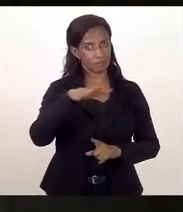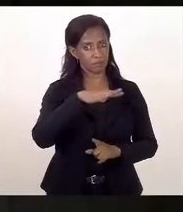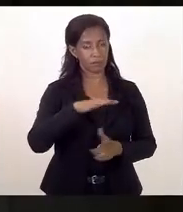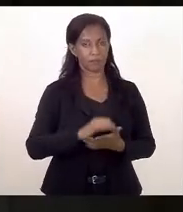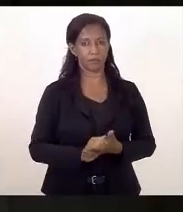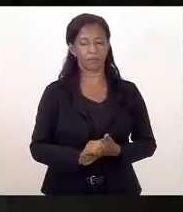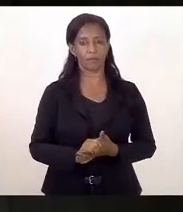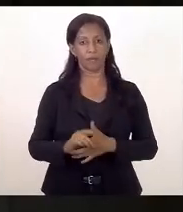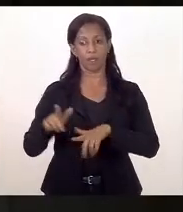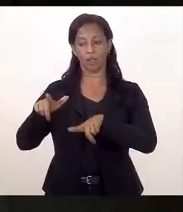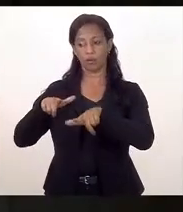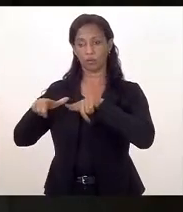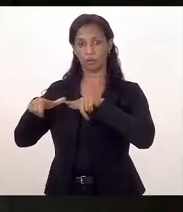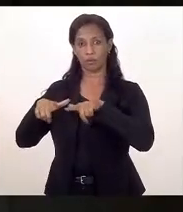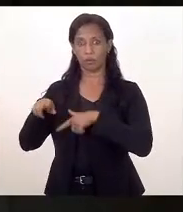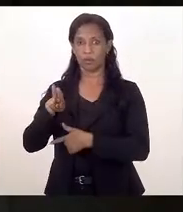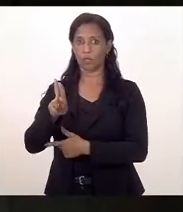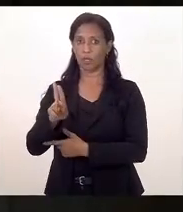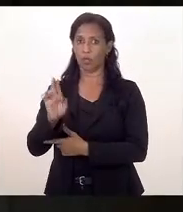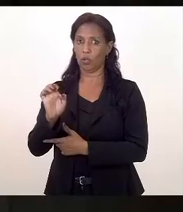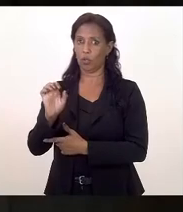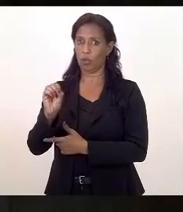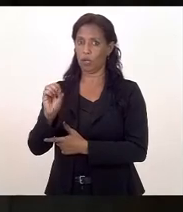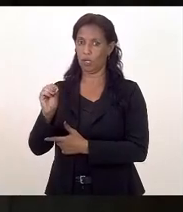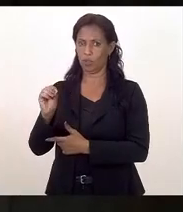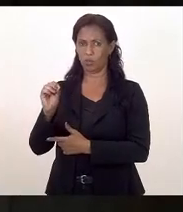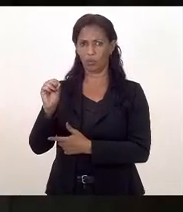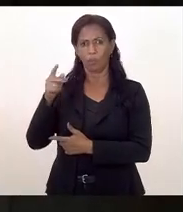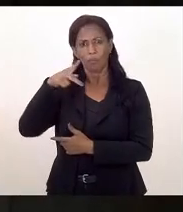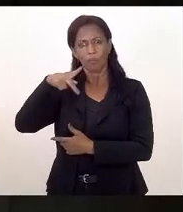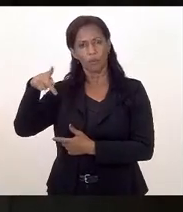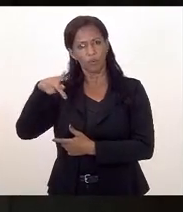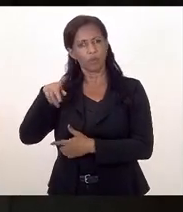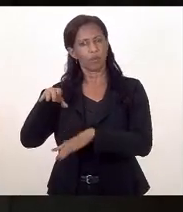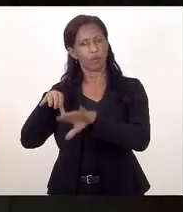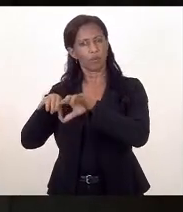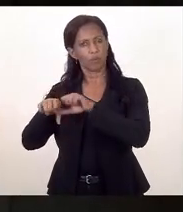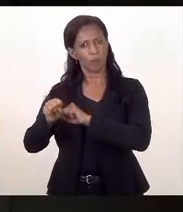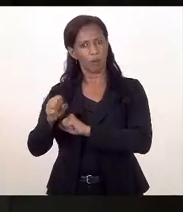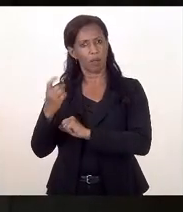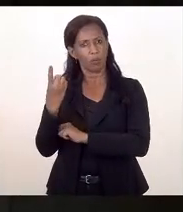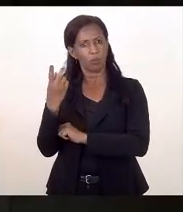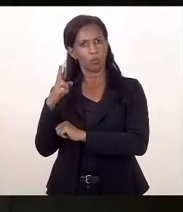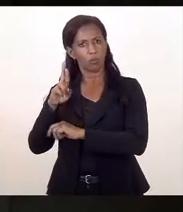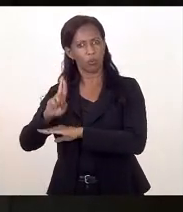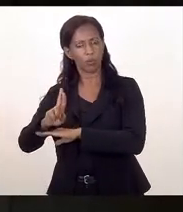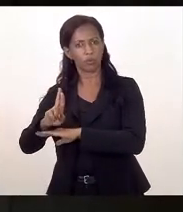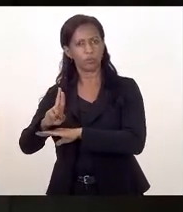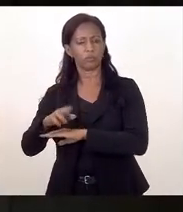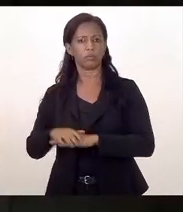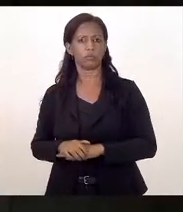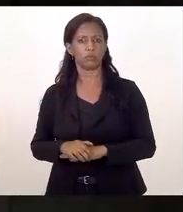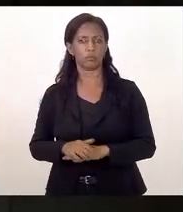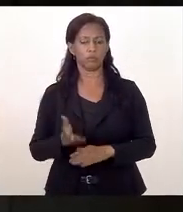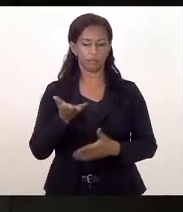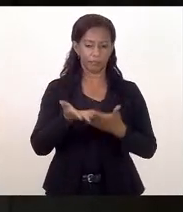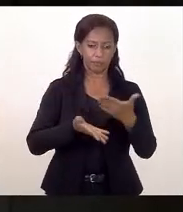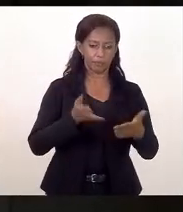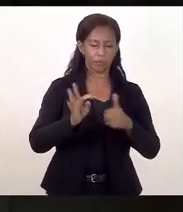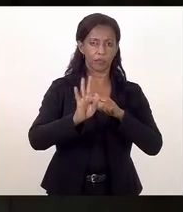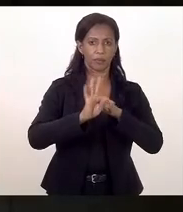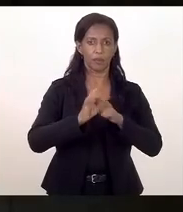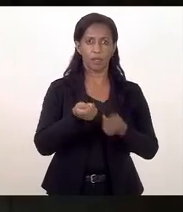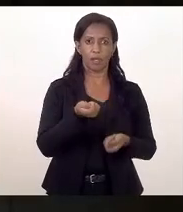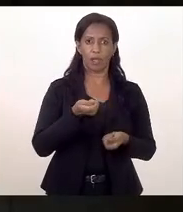e os servidores da UESO, professores universitários, doutores, servidores técnicos